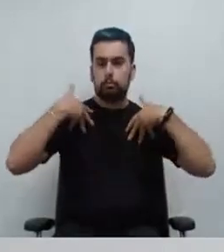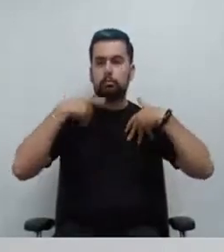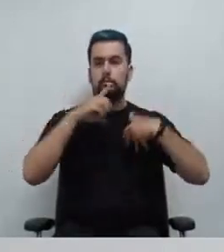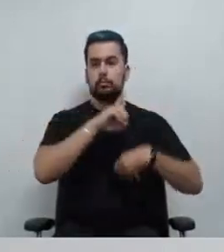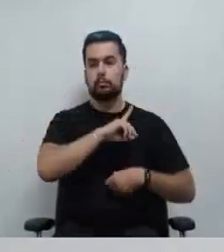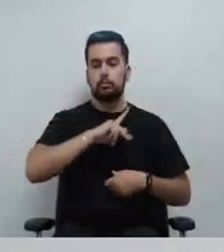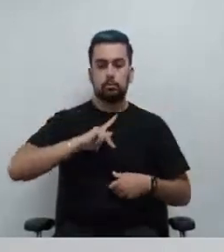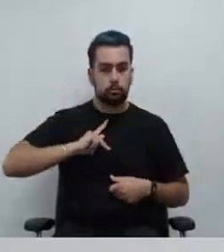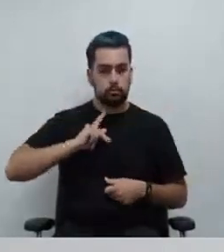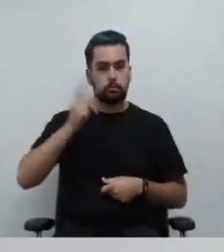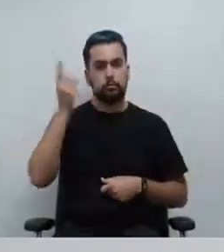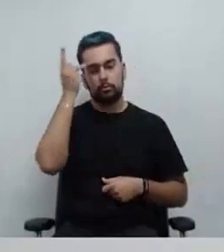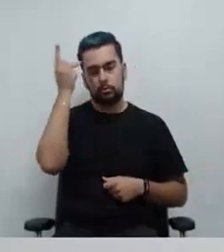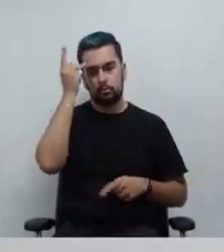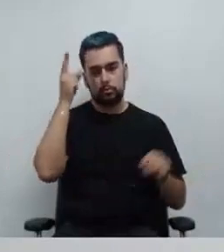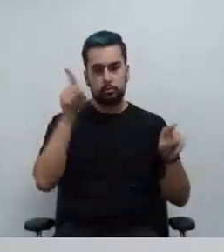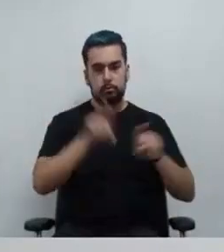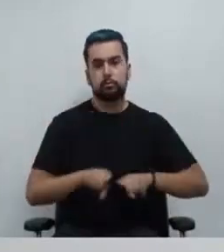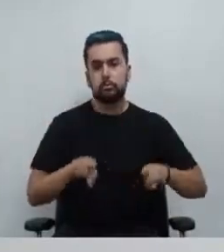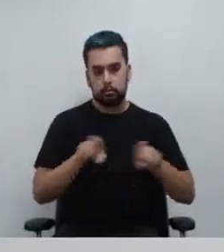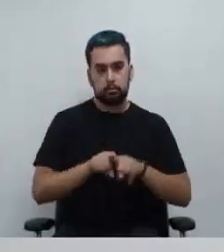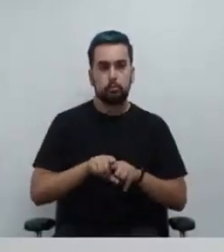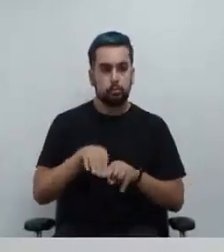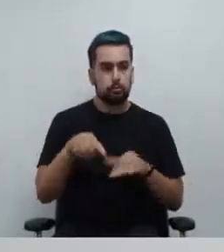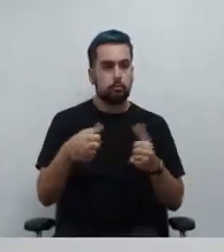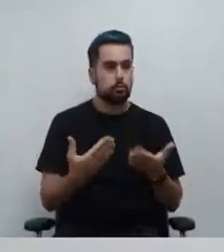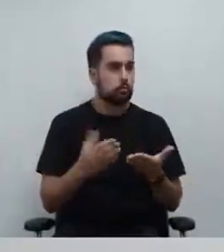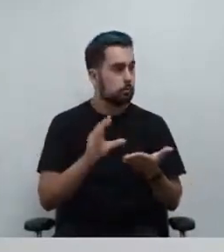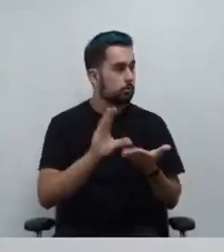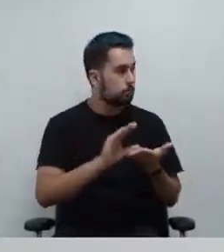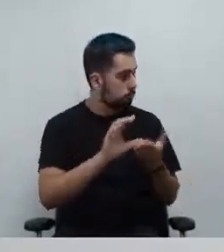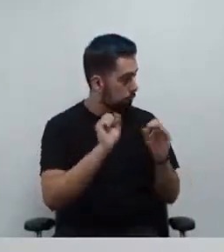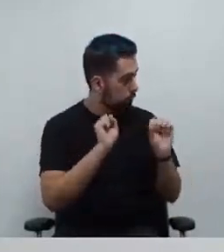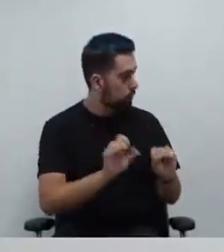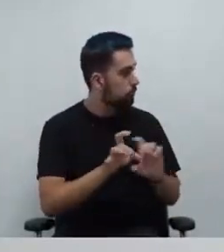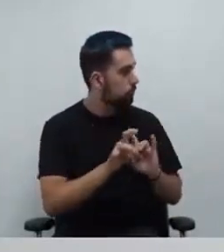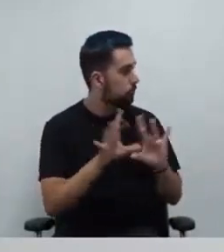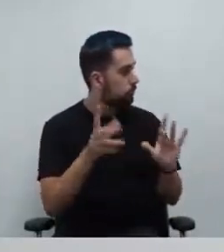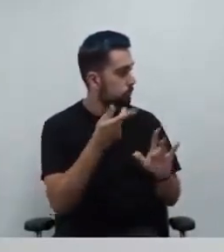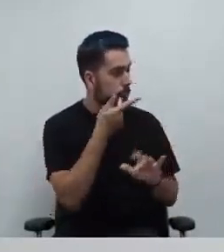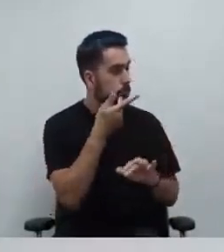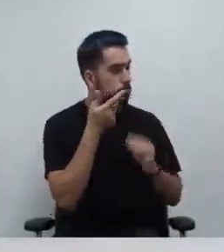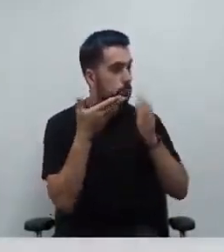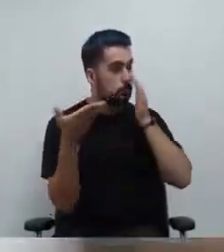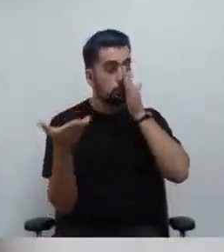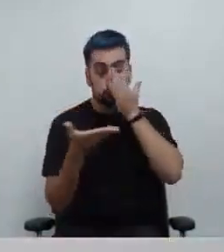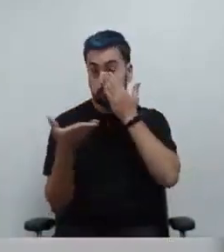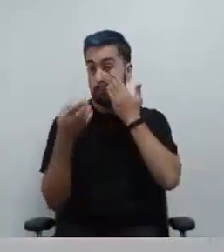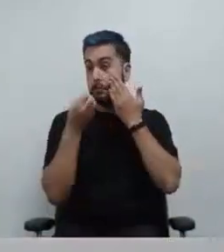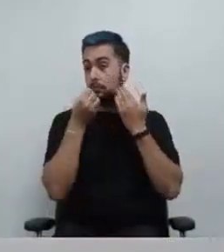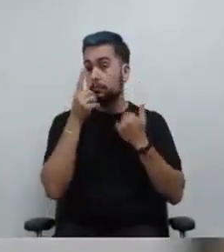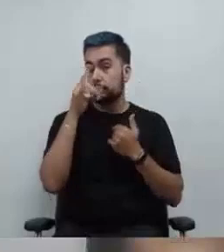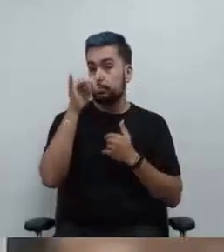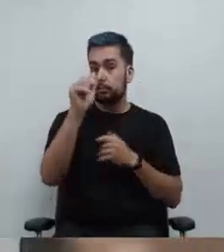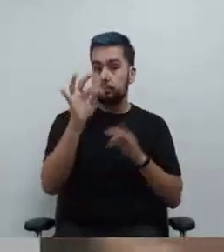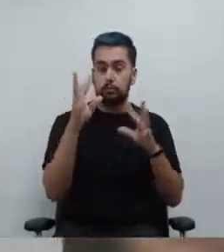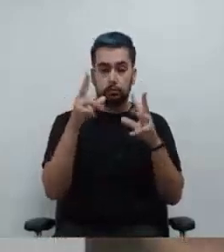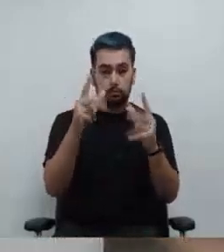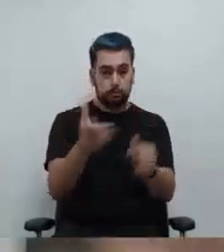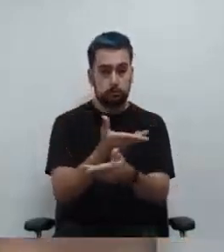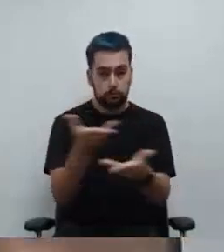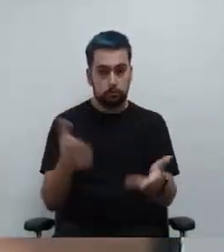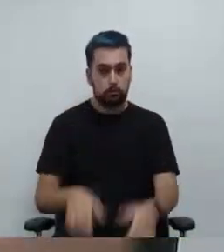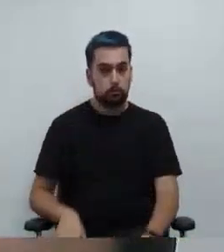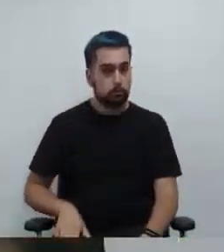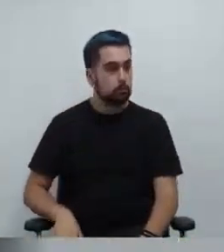Pública de São Paulo também. Conselheiro Júlio Danoni, com a palavra. E agora, bom dia a todos e todas. Eu,